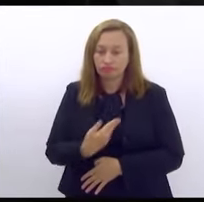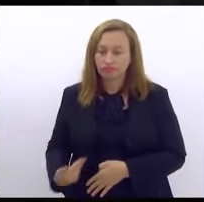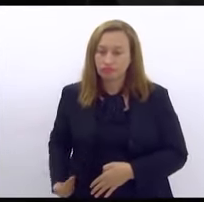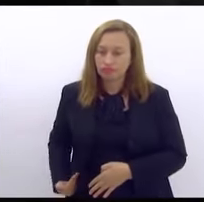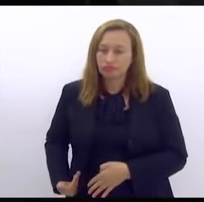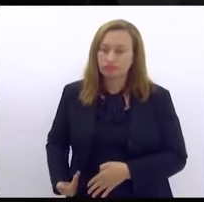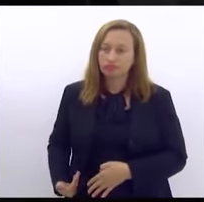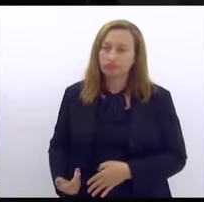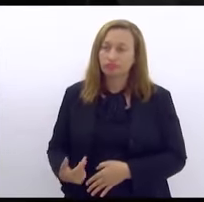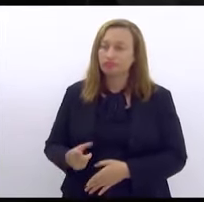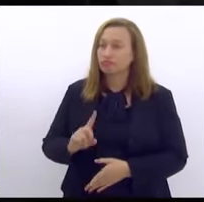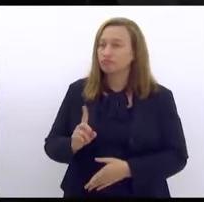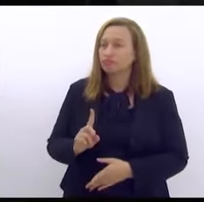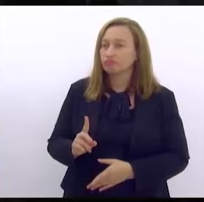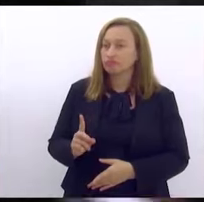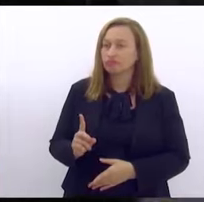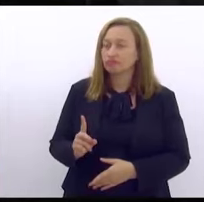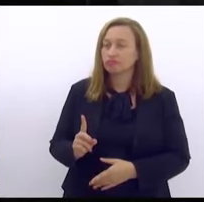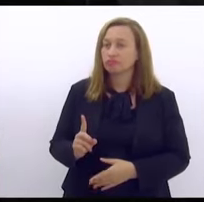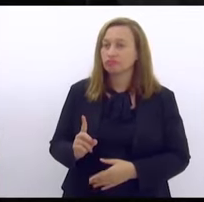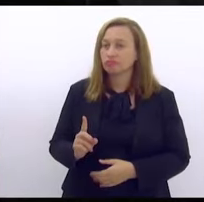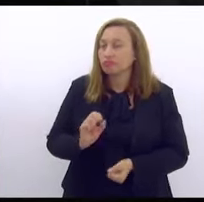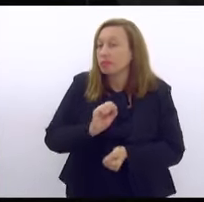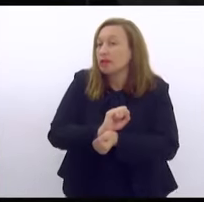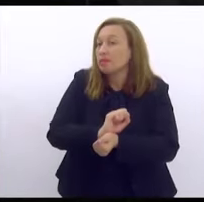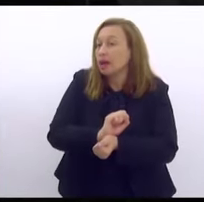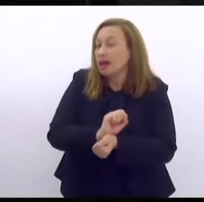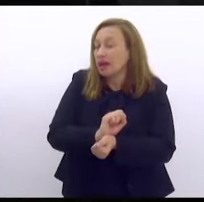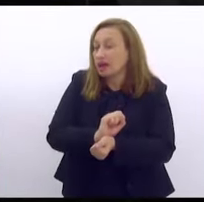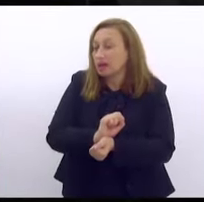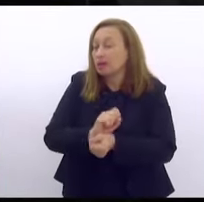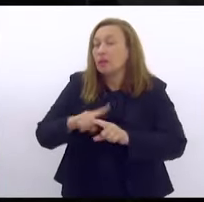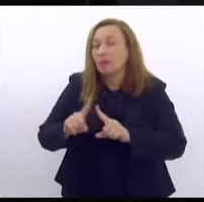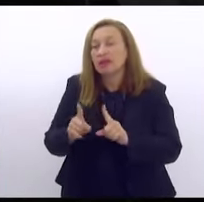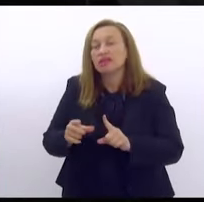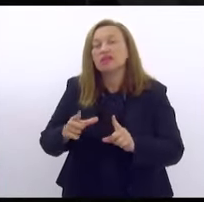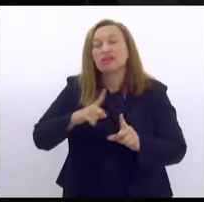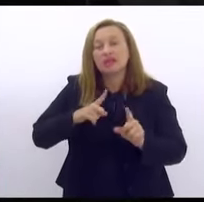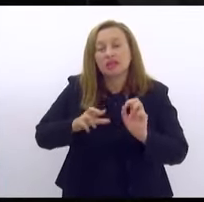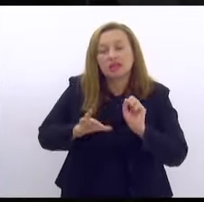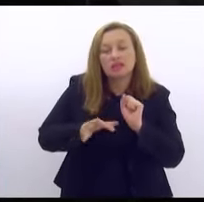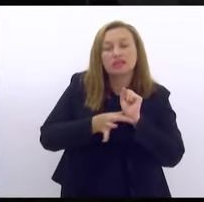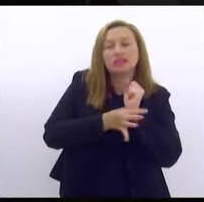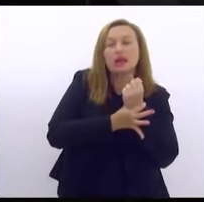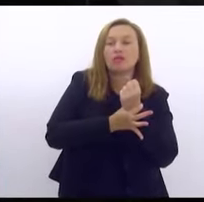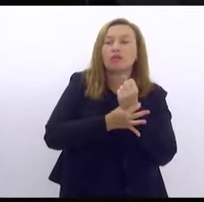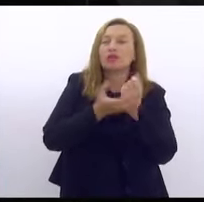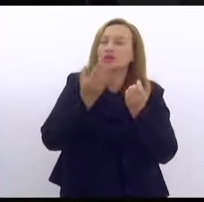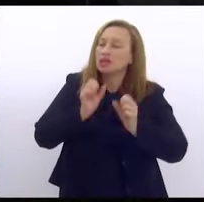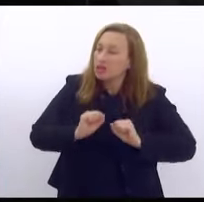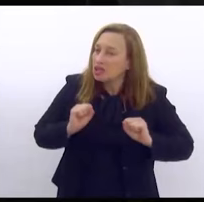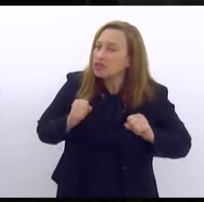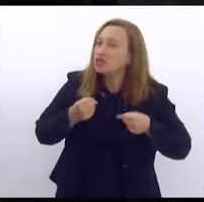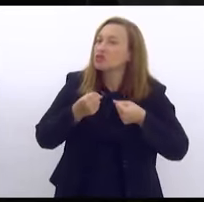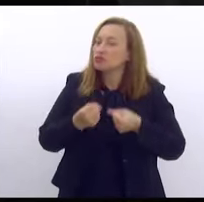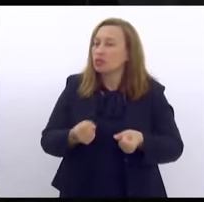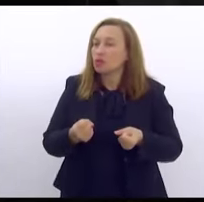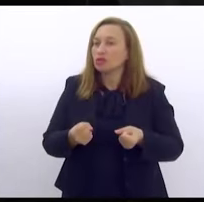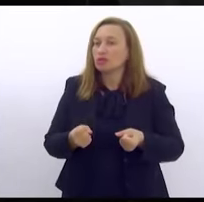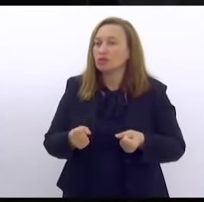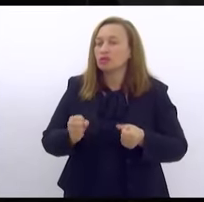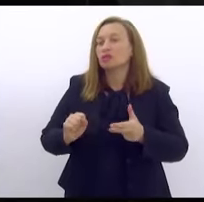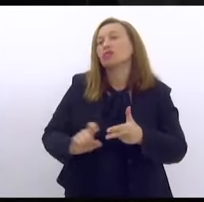letra morta, deputado André Correia, que a gente garanta que esse esforço feito pelo